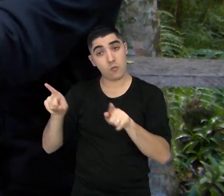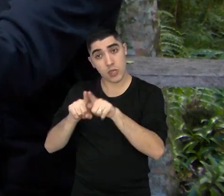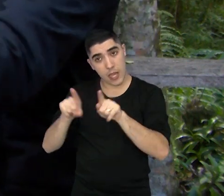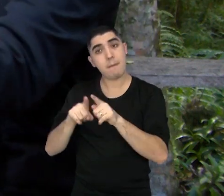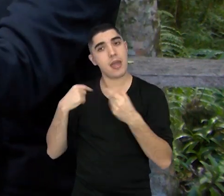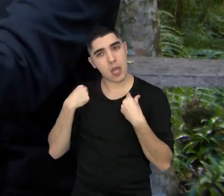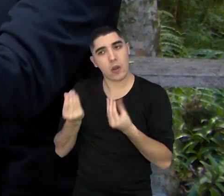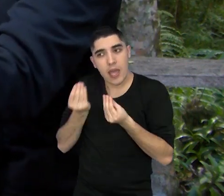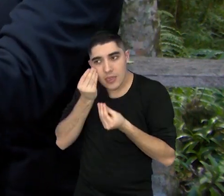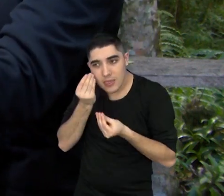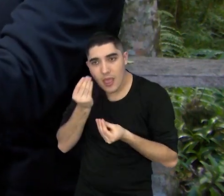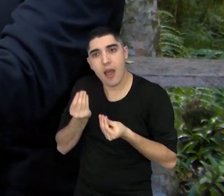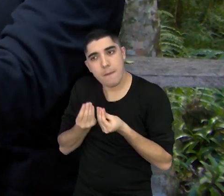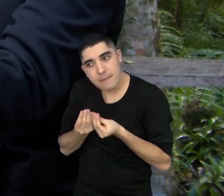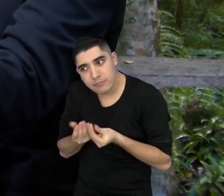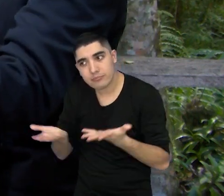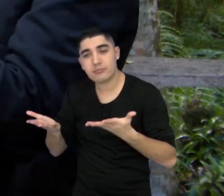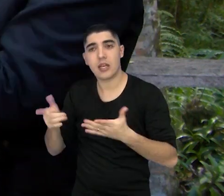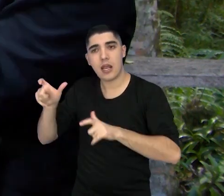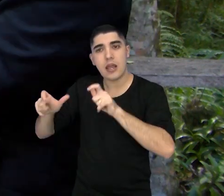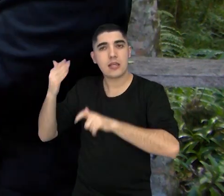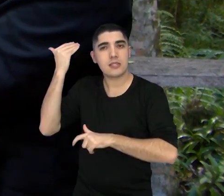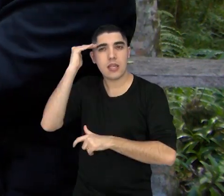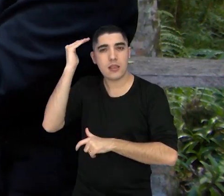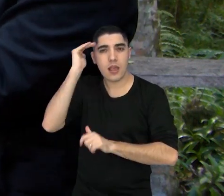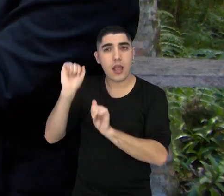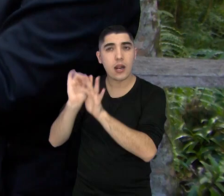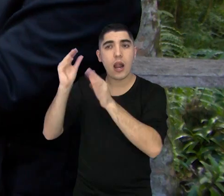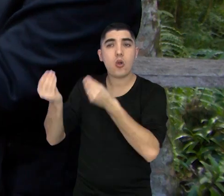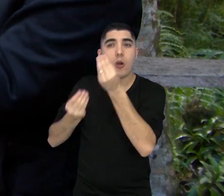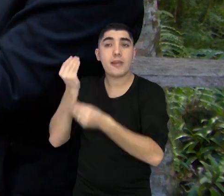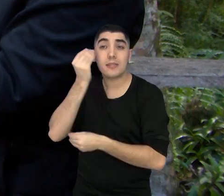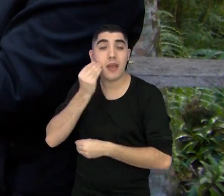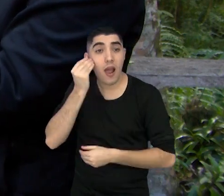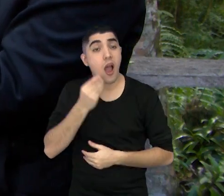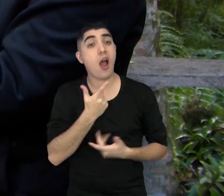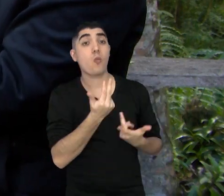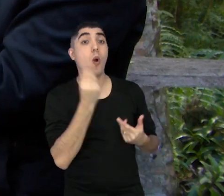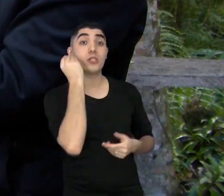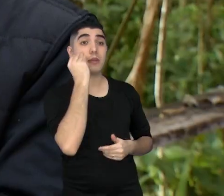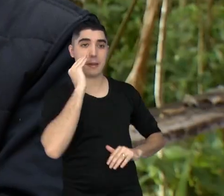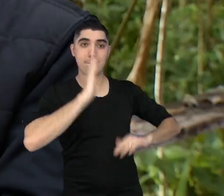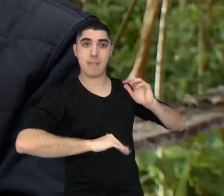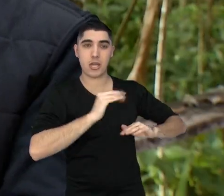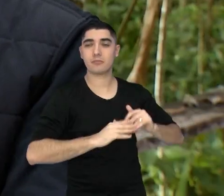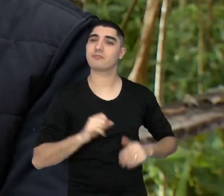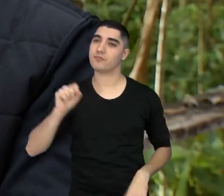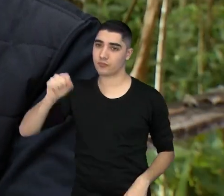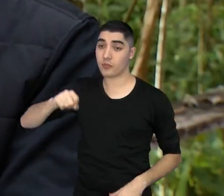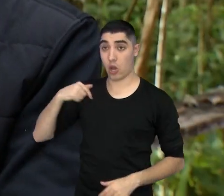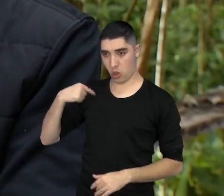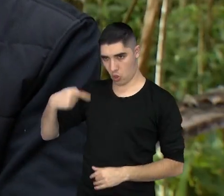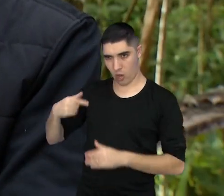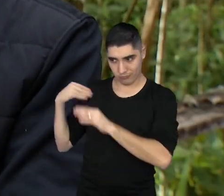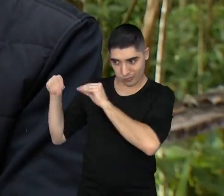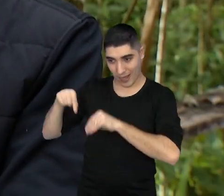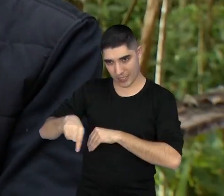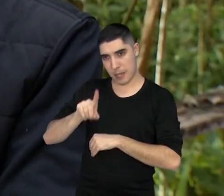ter cumprido a vivência, né? Entendeu? Nós pegamos a fazenda em 94, quando não existia